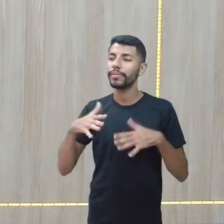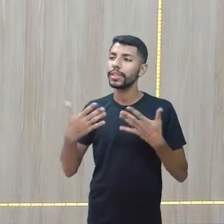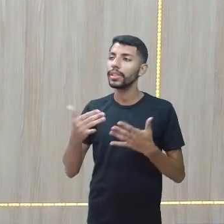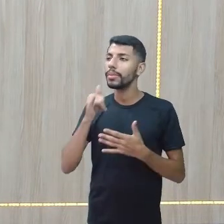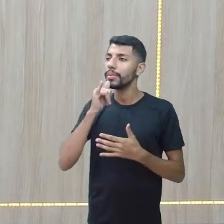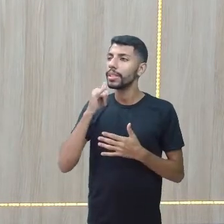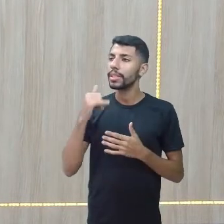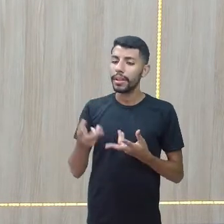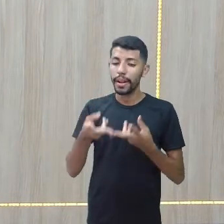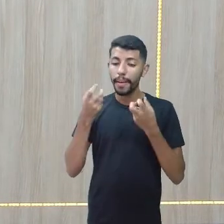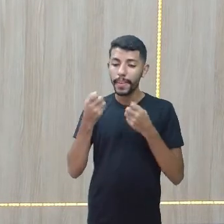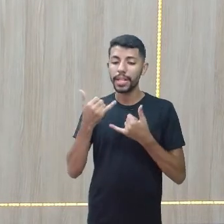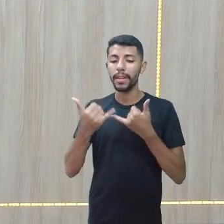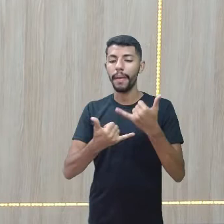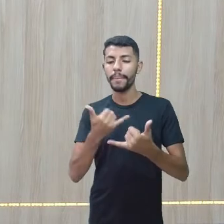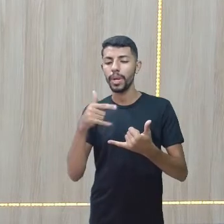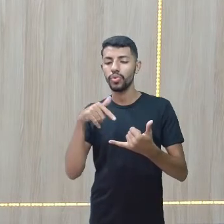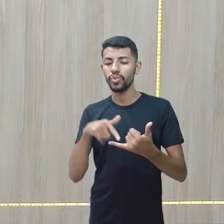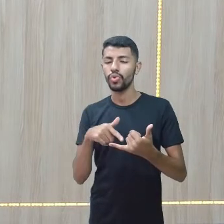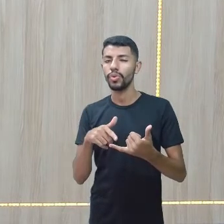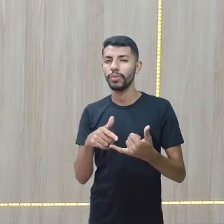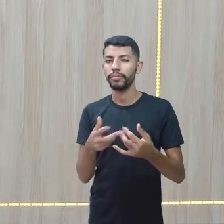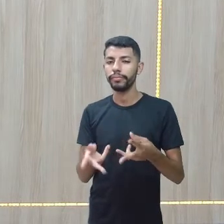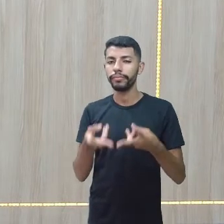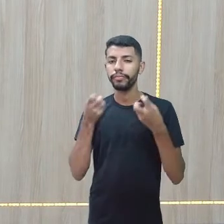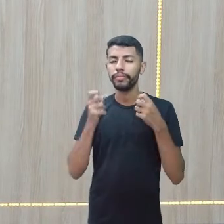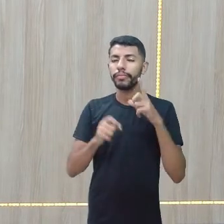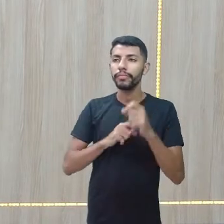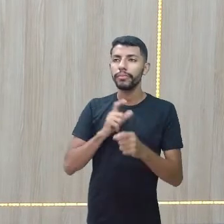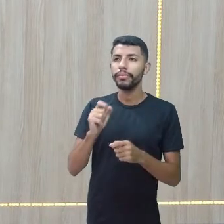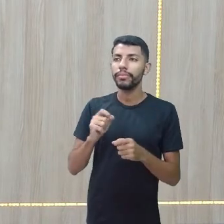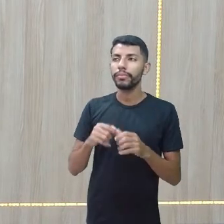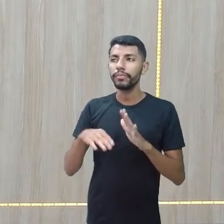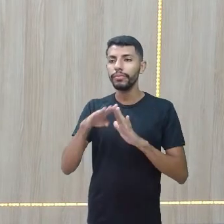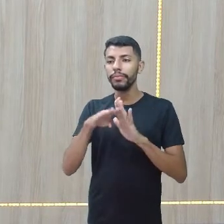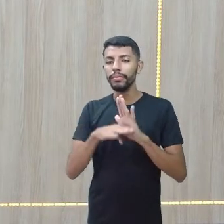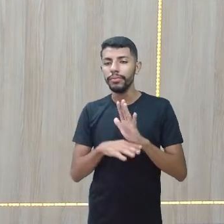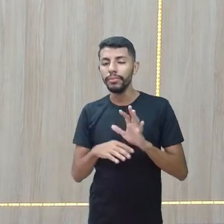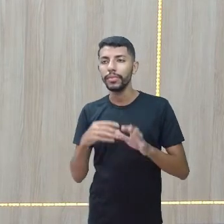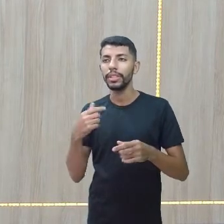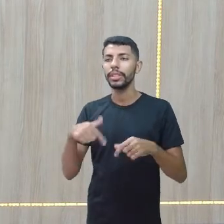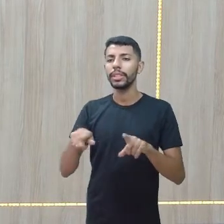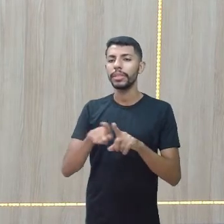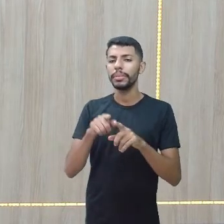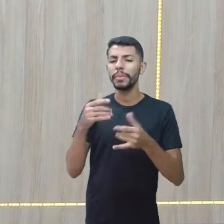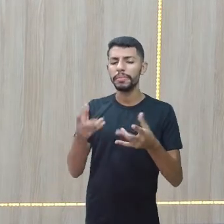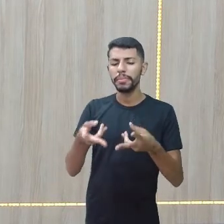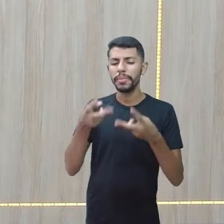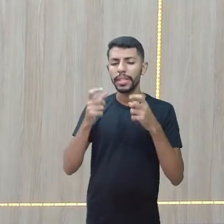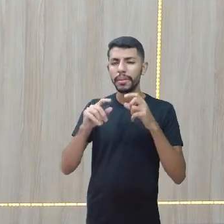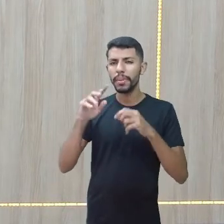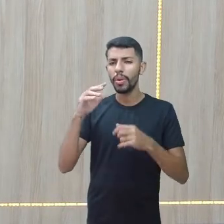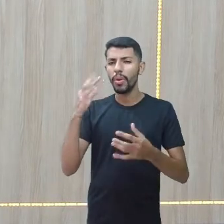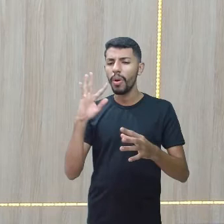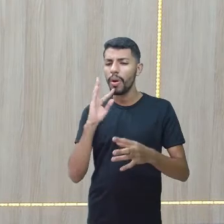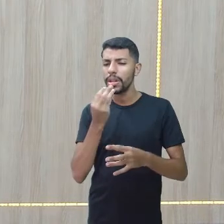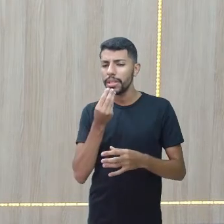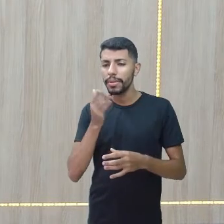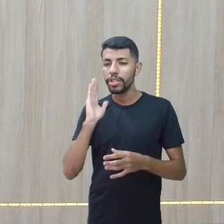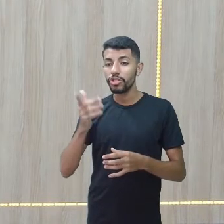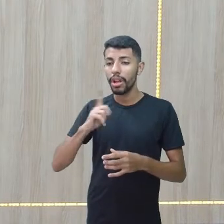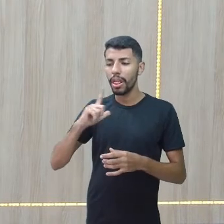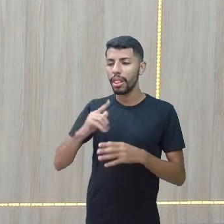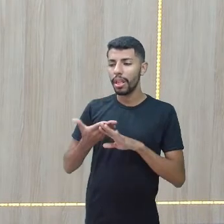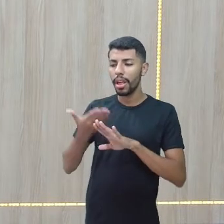a demanda do jogo, se ele percebeu a configuração do jogo, se ele mobilizou conhecimentos que ele já